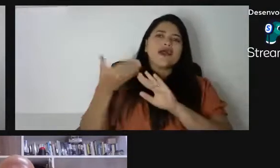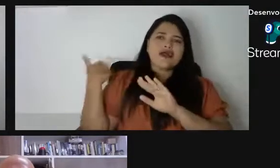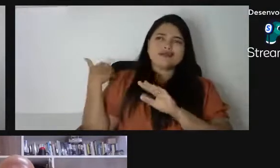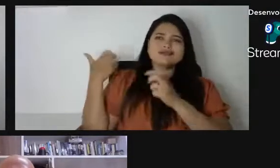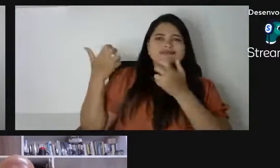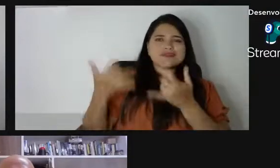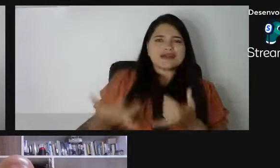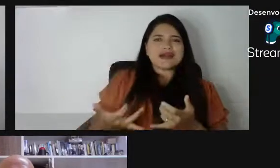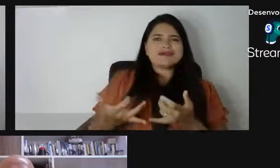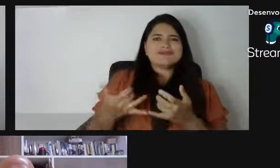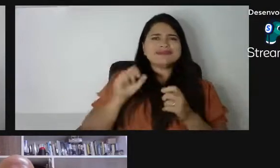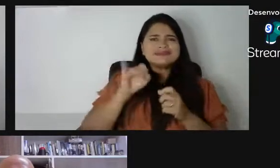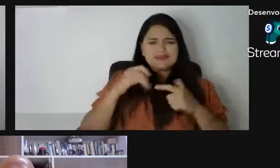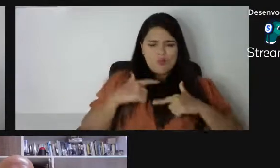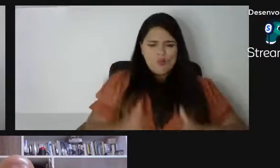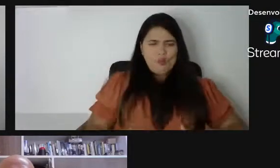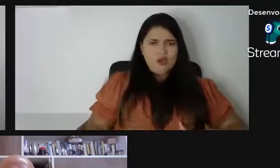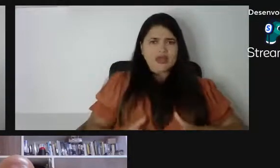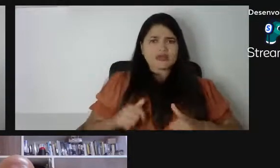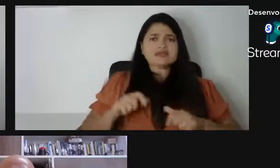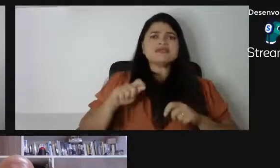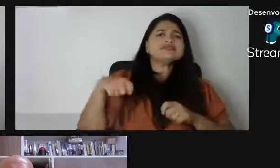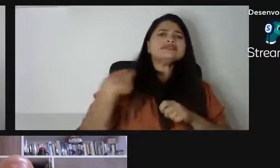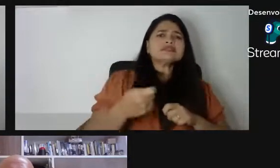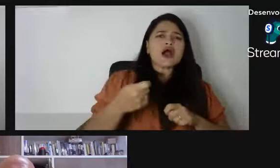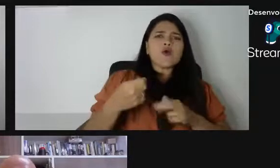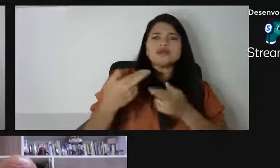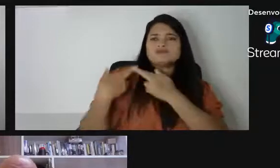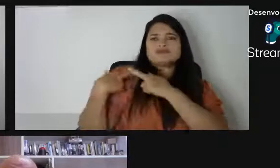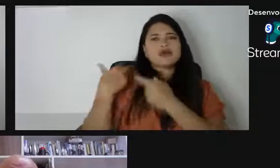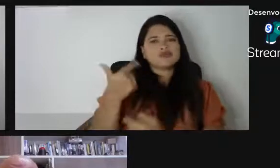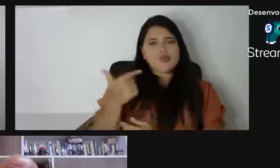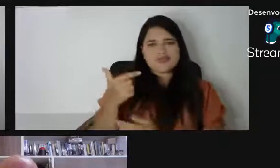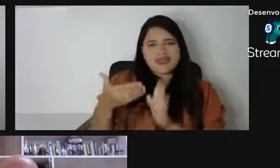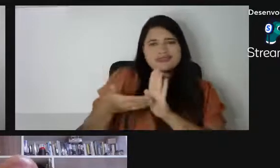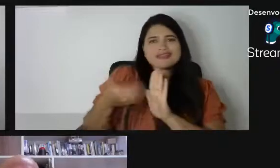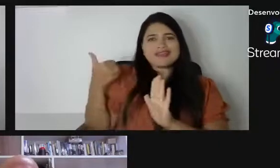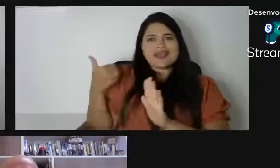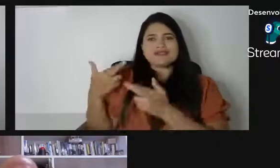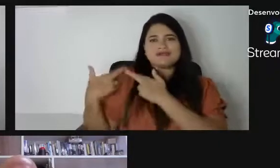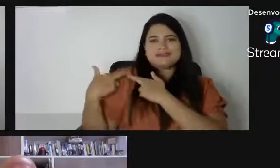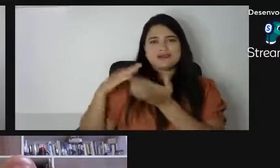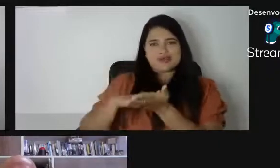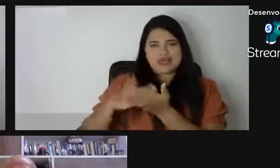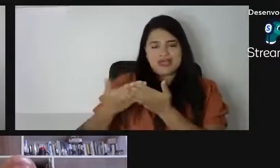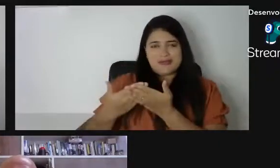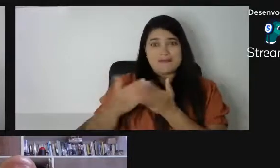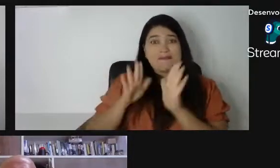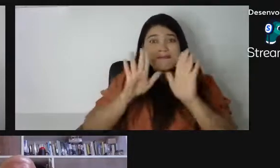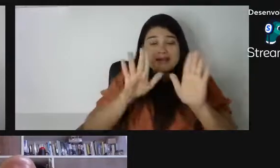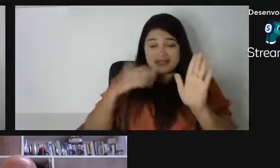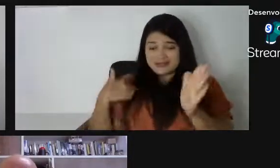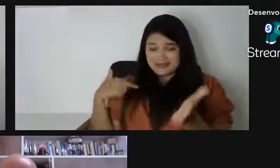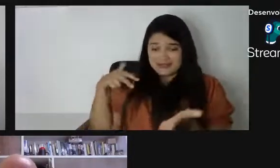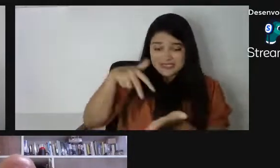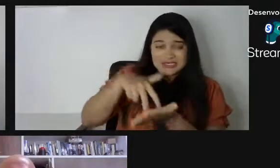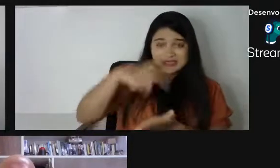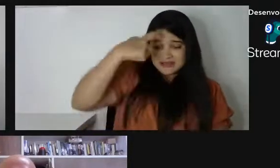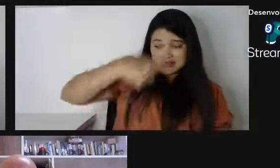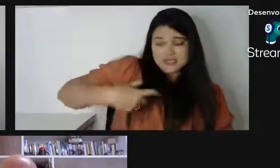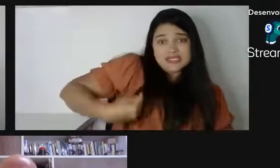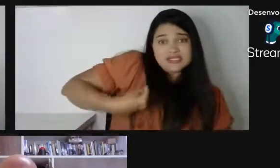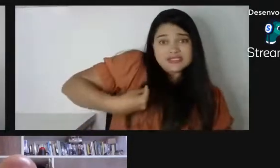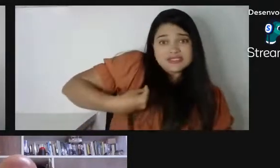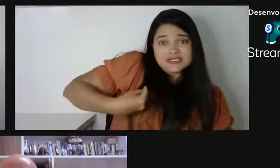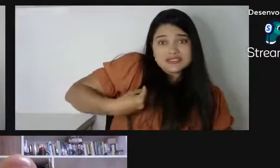da responsabilidade do TILS. Eu acho que, assim, a partir do momento que a gente existir já é um ato responsável. Então,